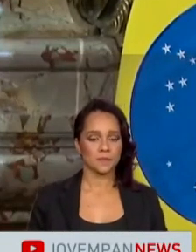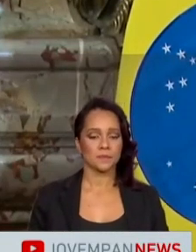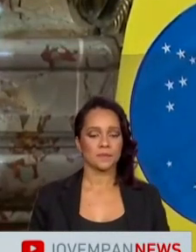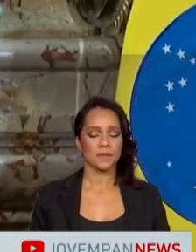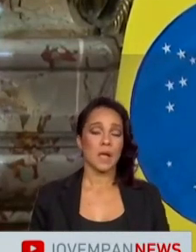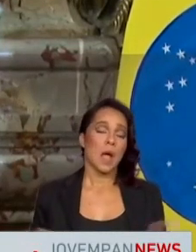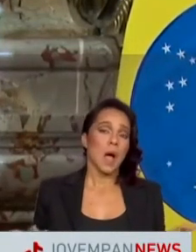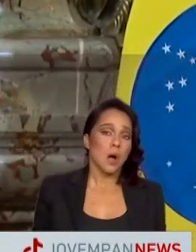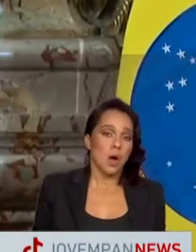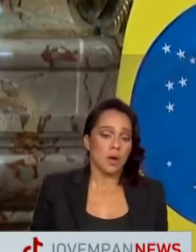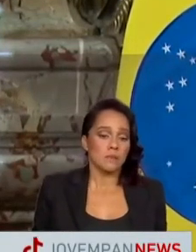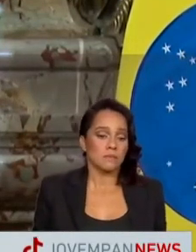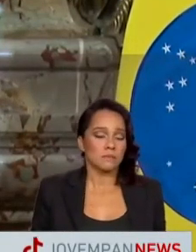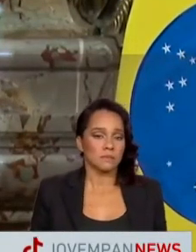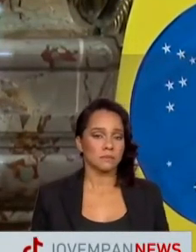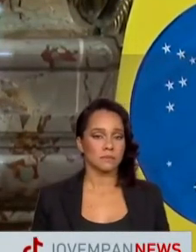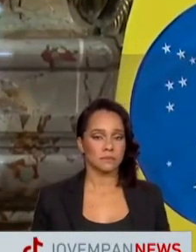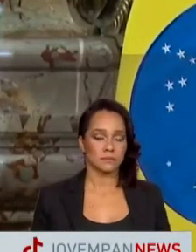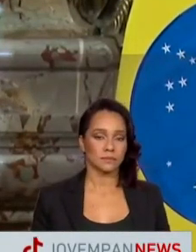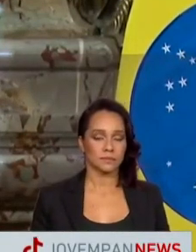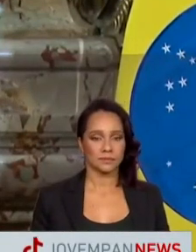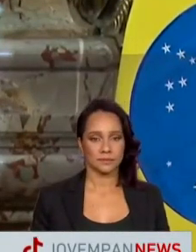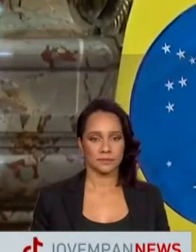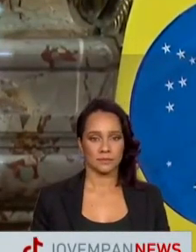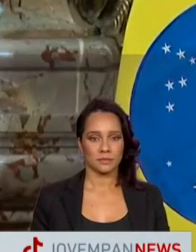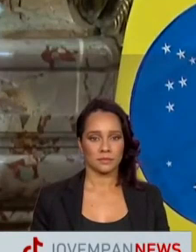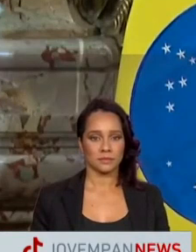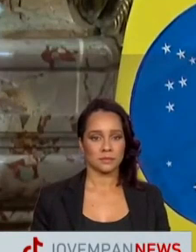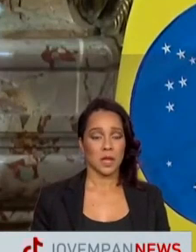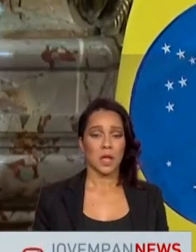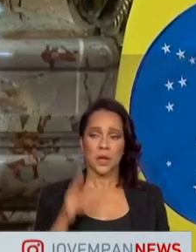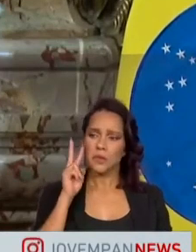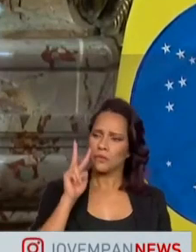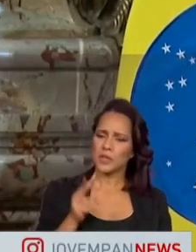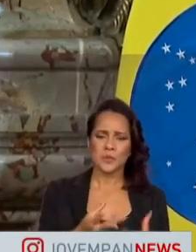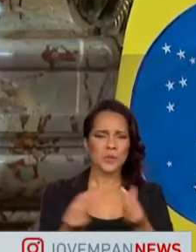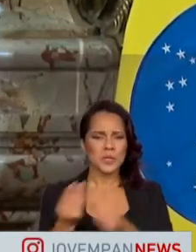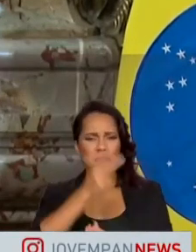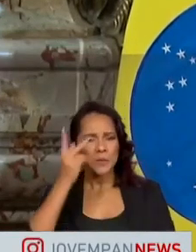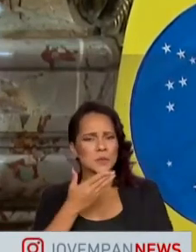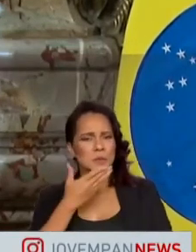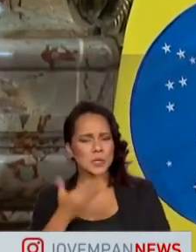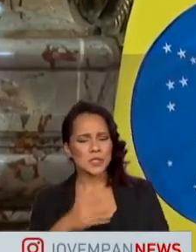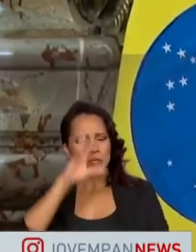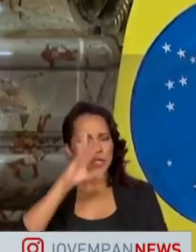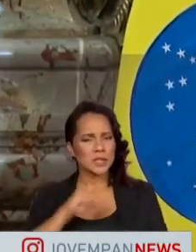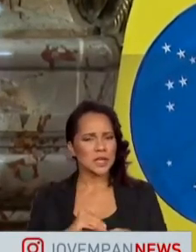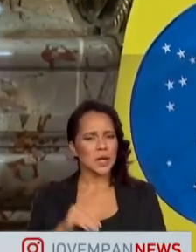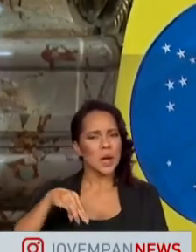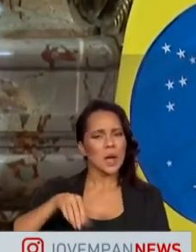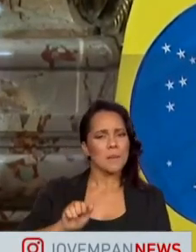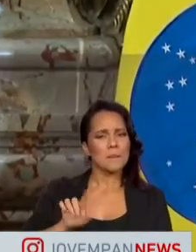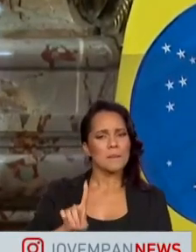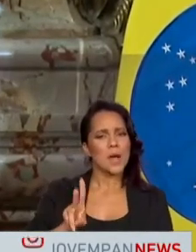esse acordo. Agora. E depois não quis nem participar nas seguintes eleições. Eu vejo muita gente pedir compreensão ao